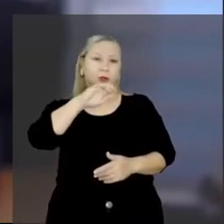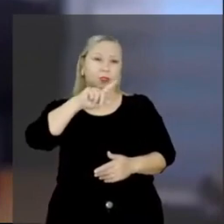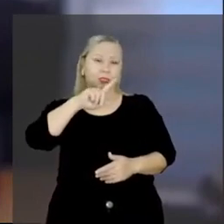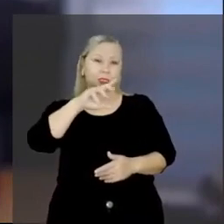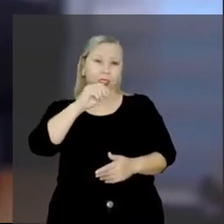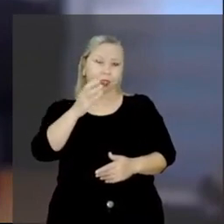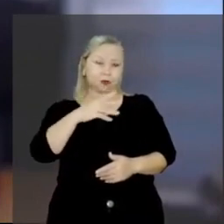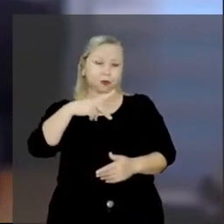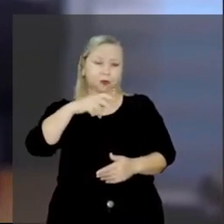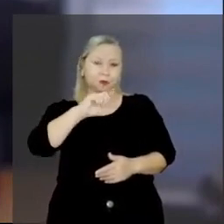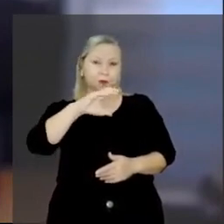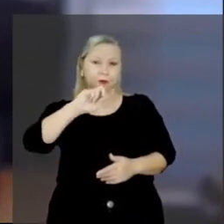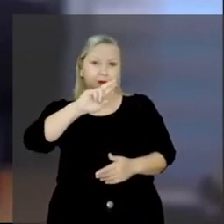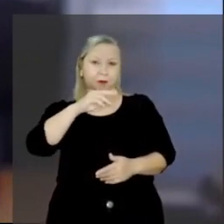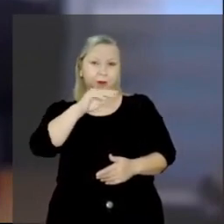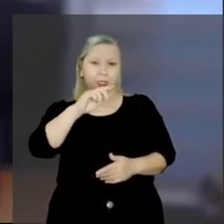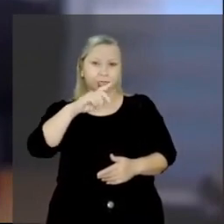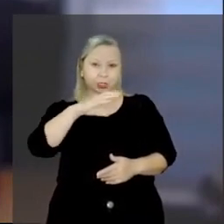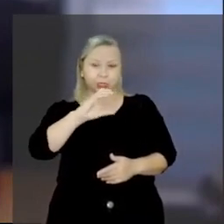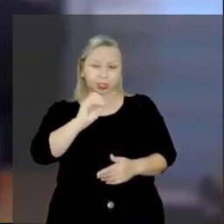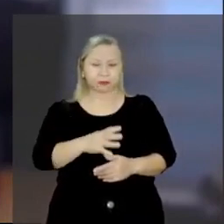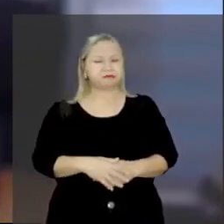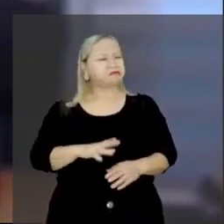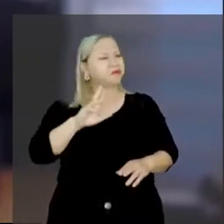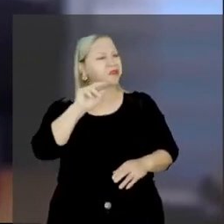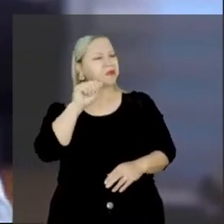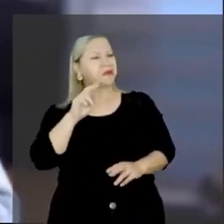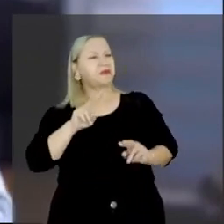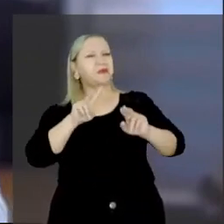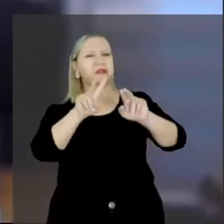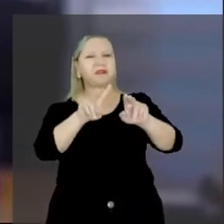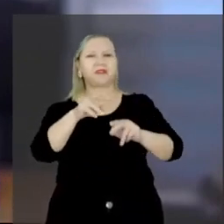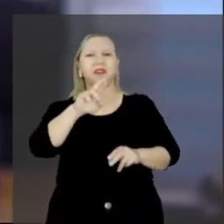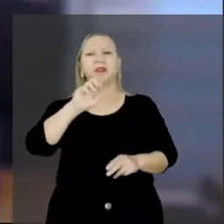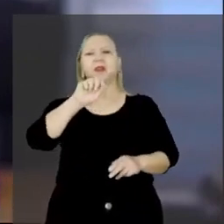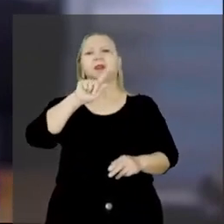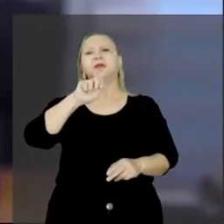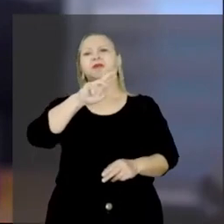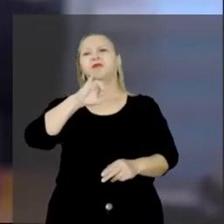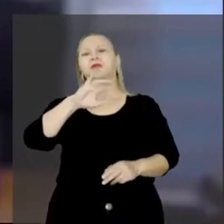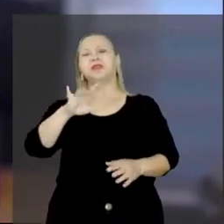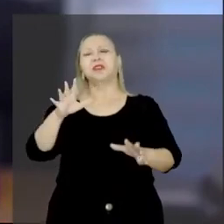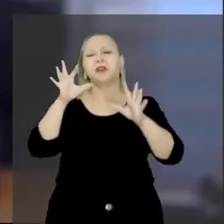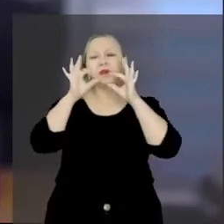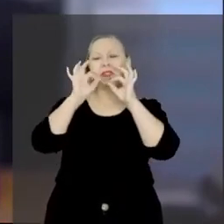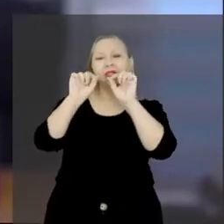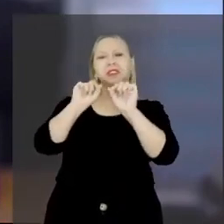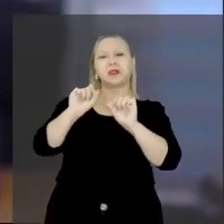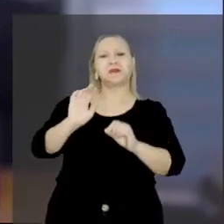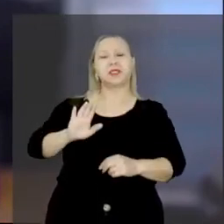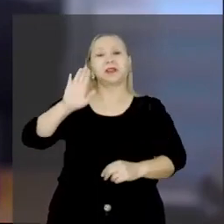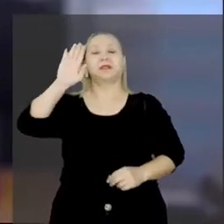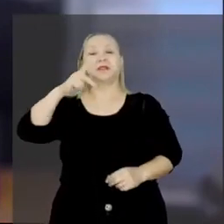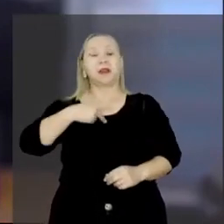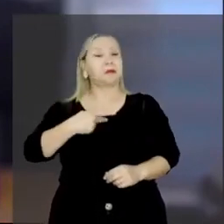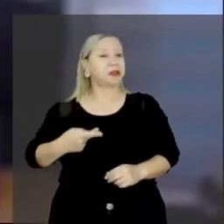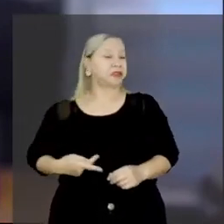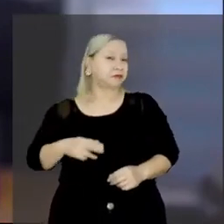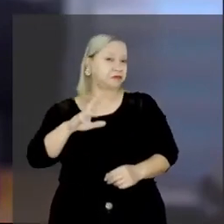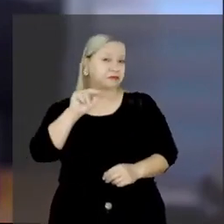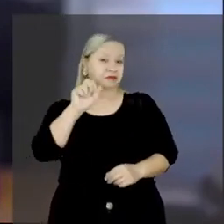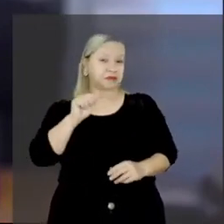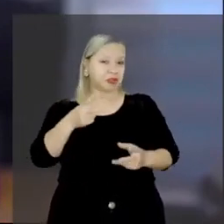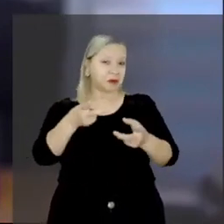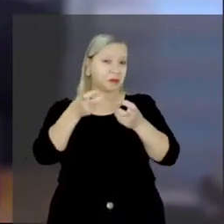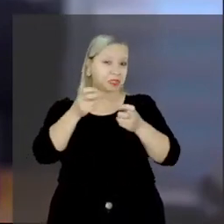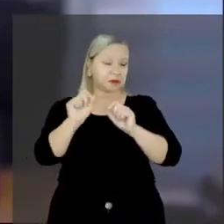seja, se alguém tentou lançar o nome dele na expectativa de que ele pudesse ter projeção nas pesquisas, isso também não